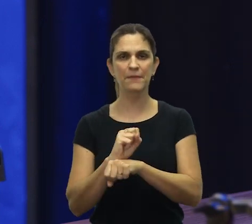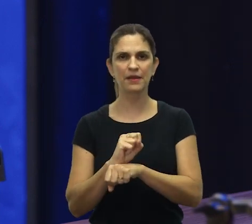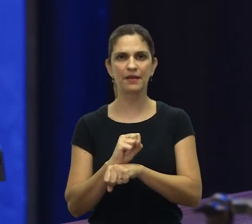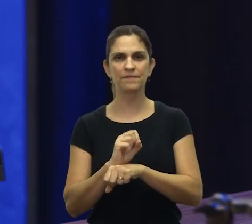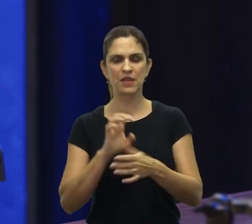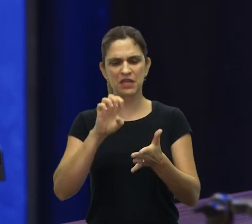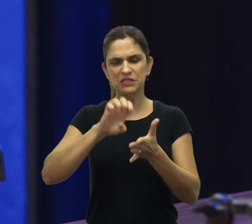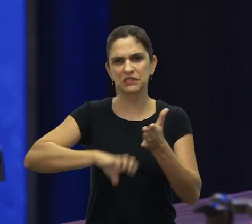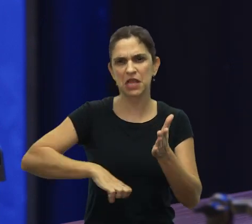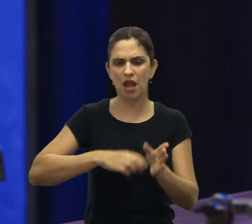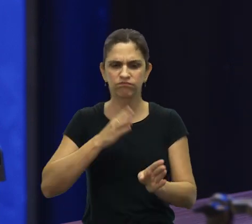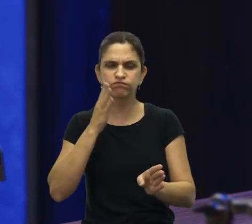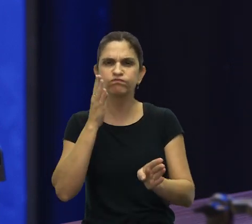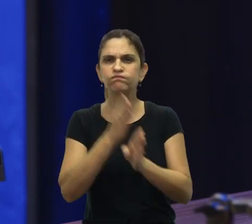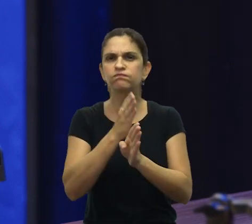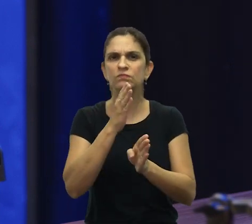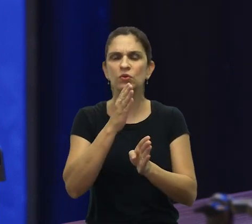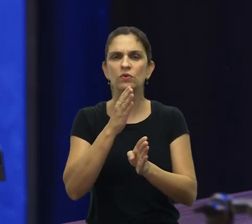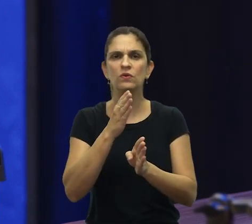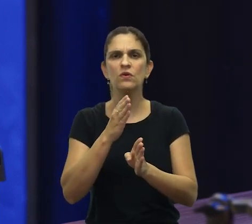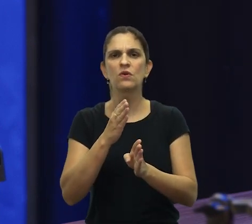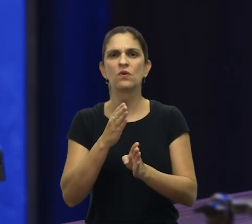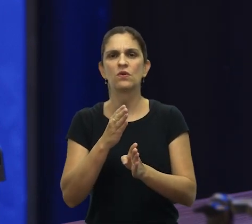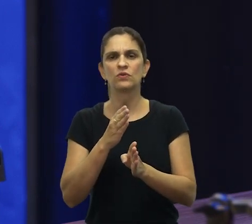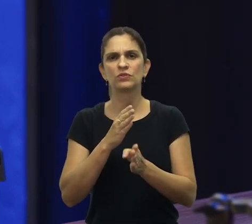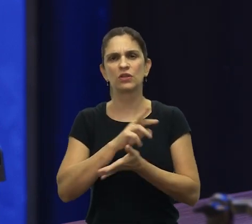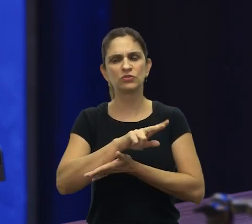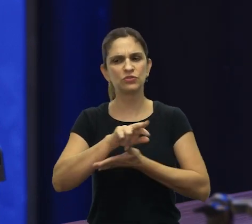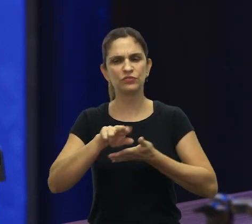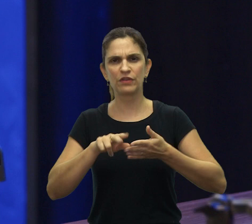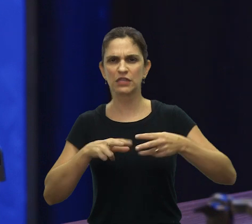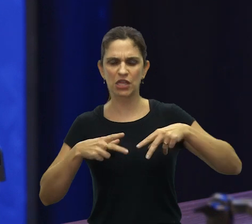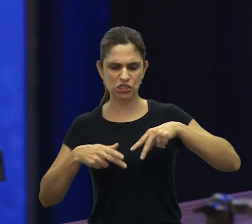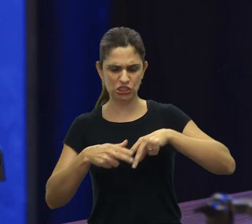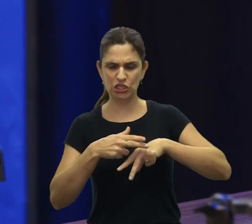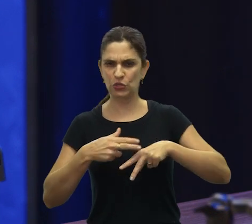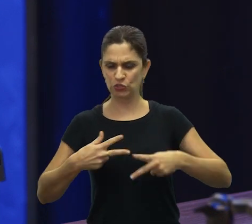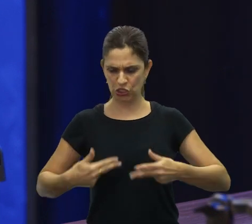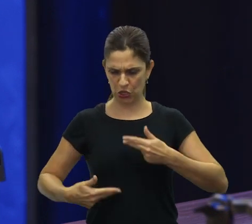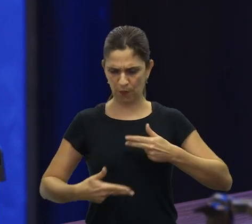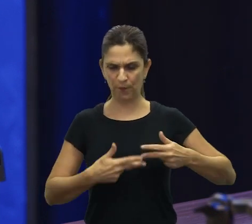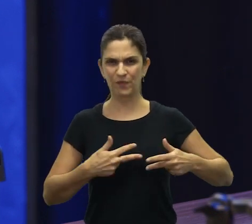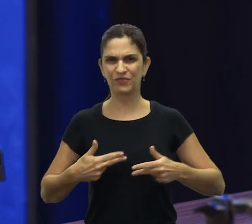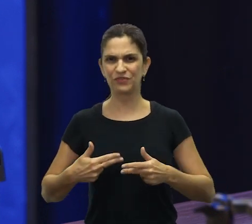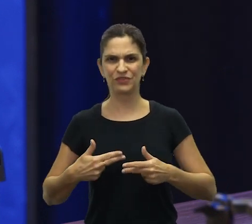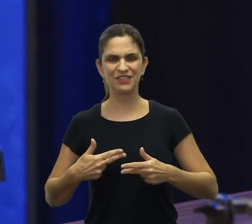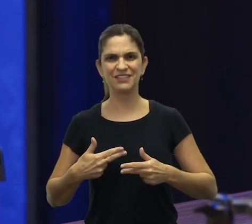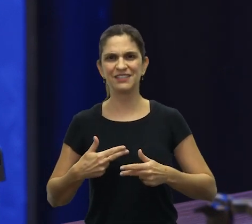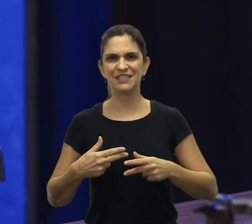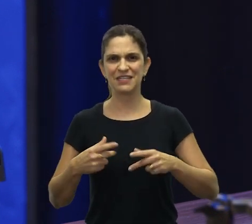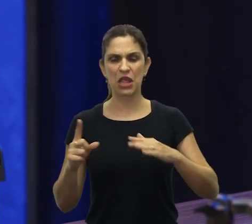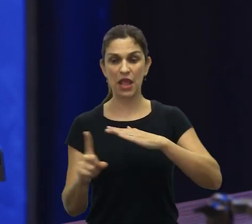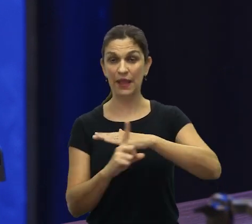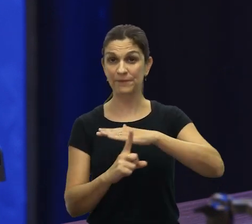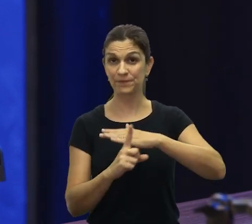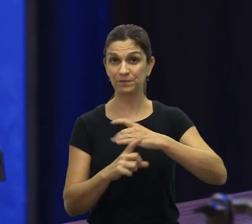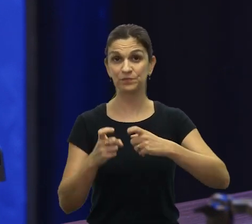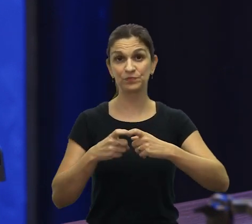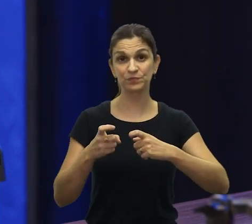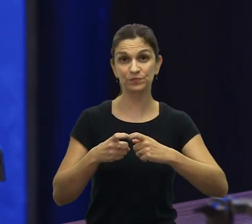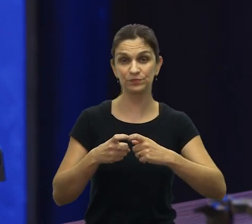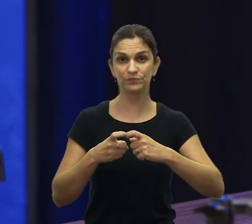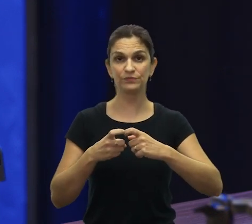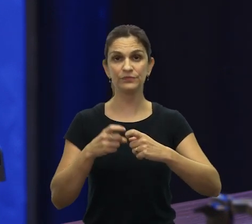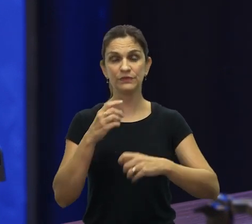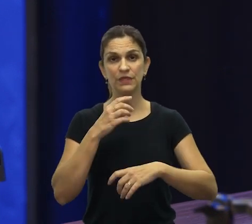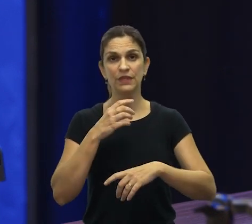os exames diagnósticos, as cirurgias eletivas, o atendimento com os especialistas, hospitais como